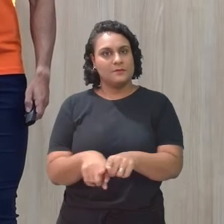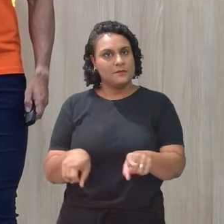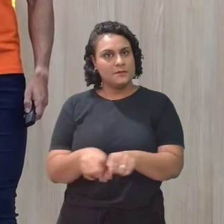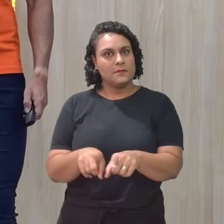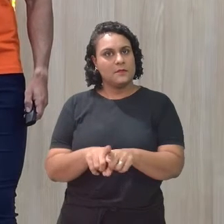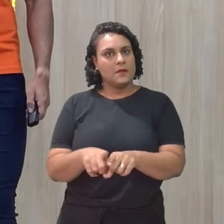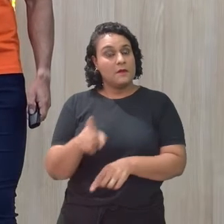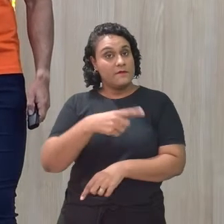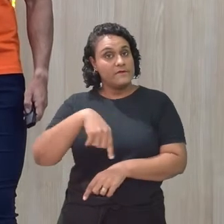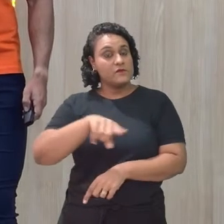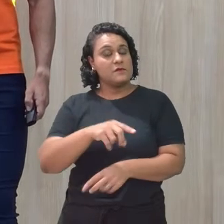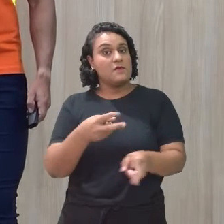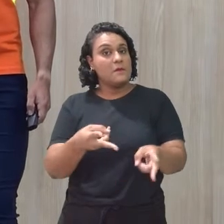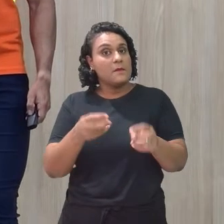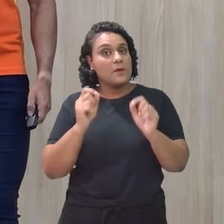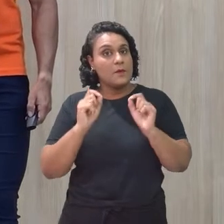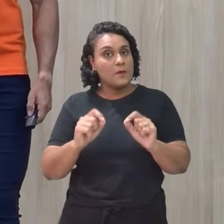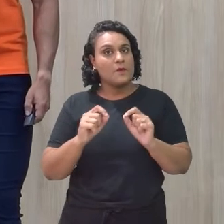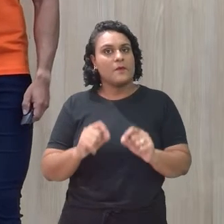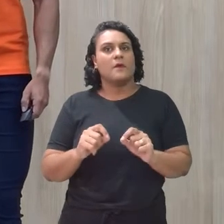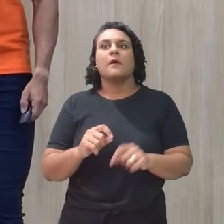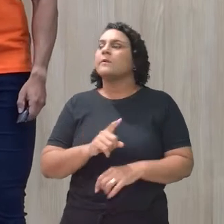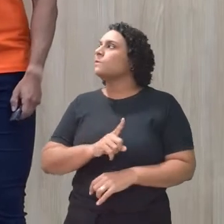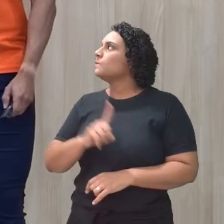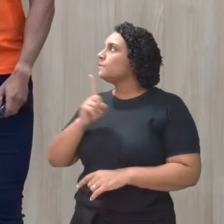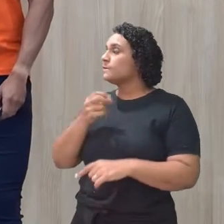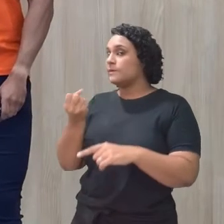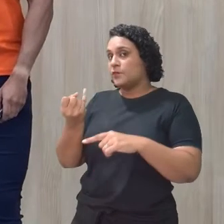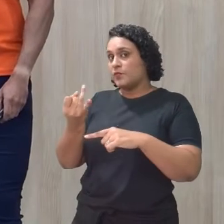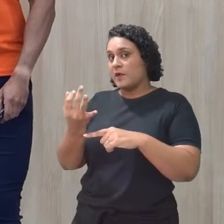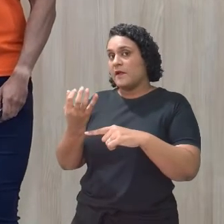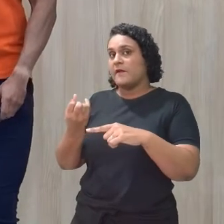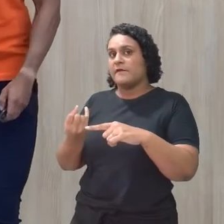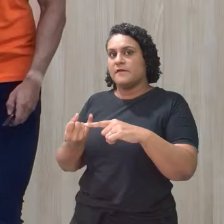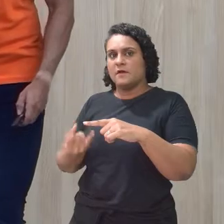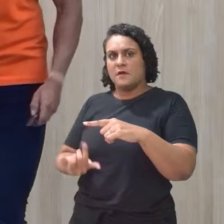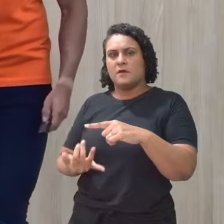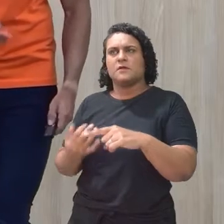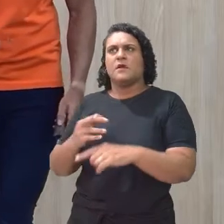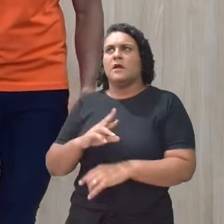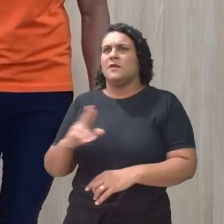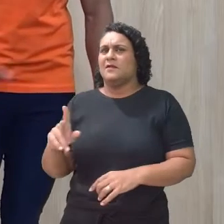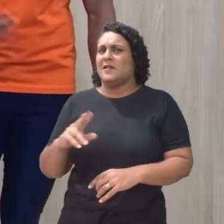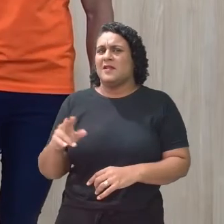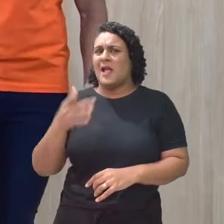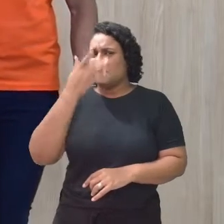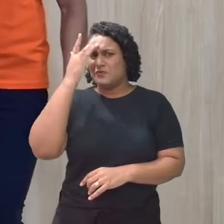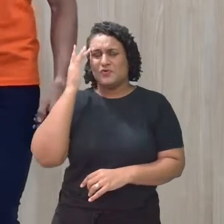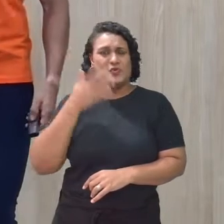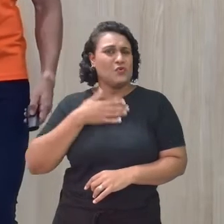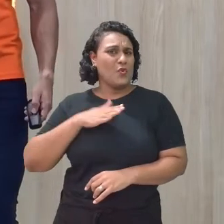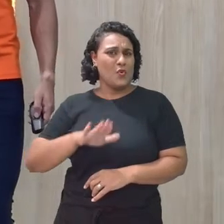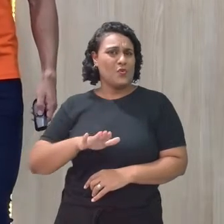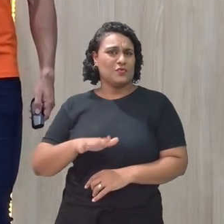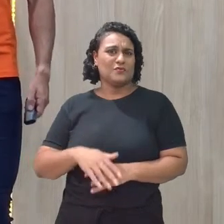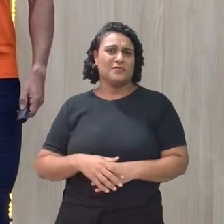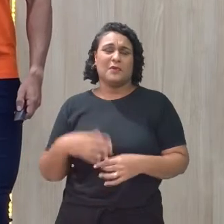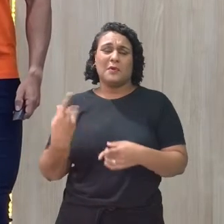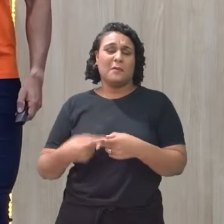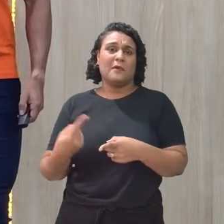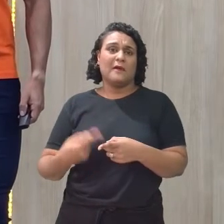você vai observar que essa questão da fração não é muito do gosto, né, das pessoas,